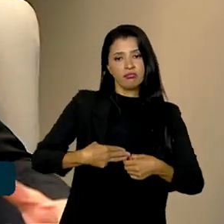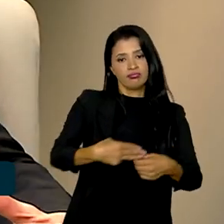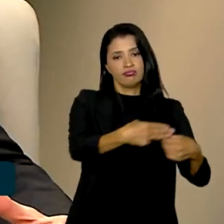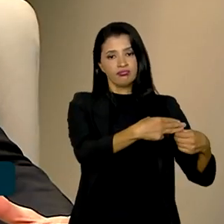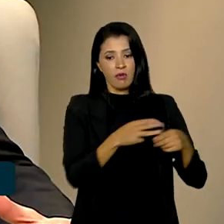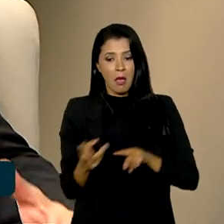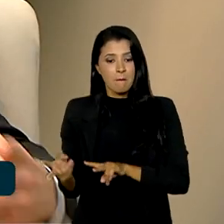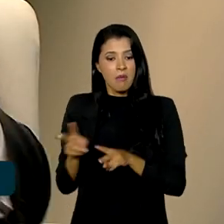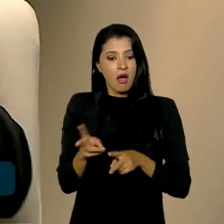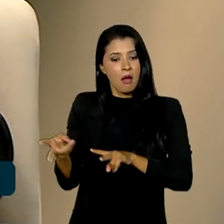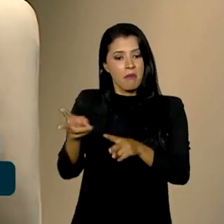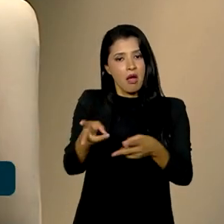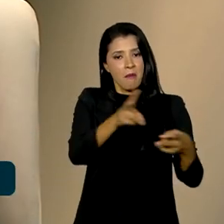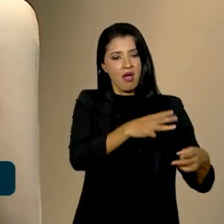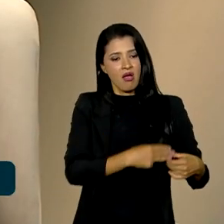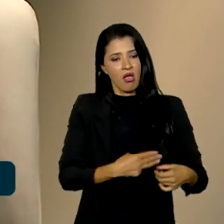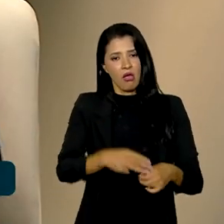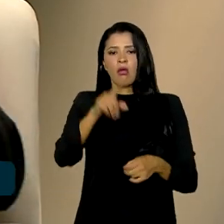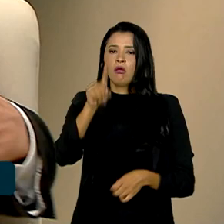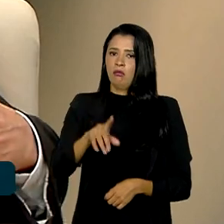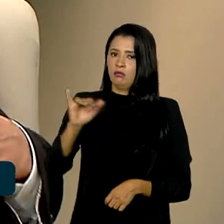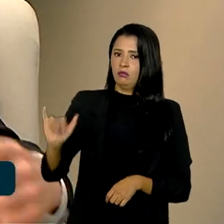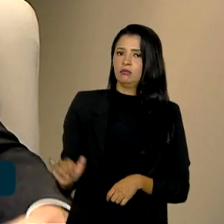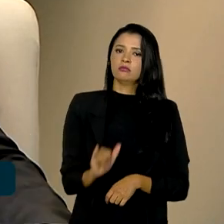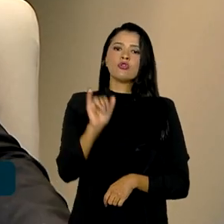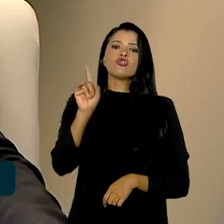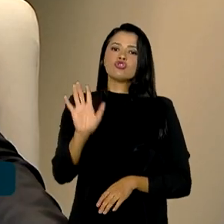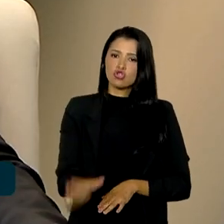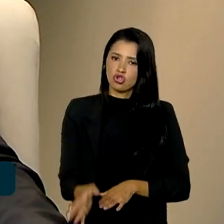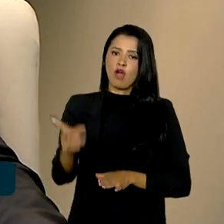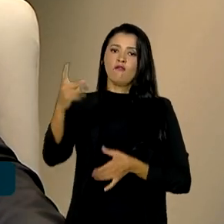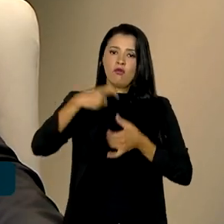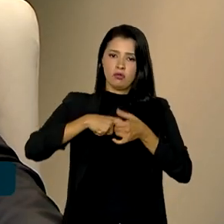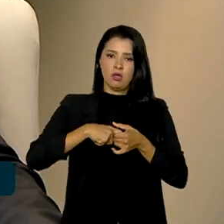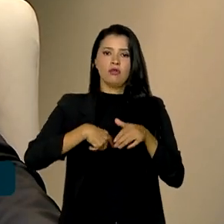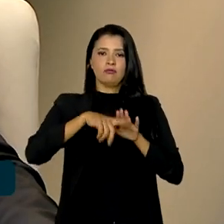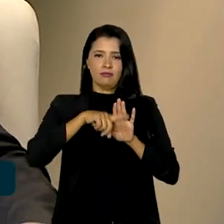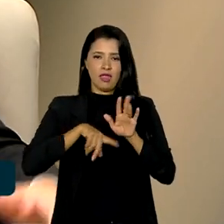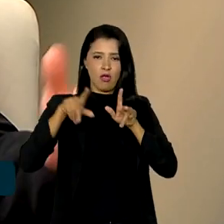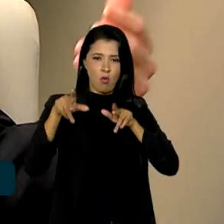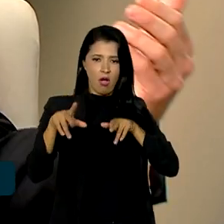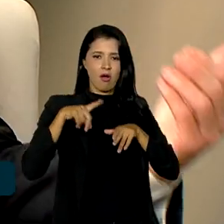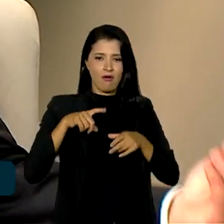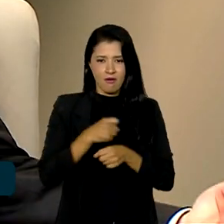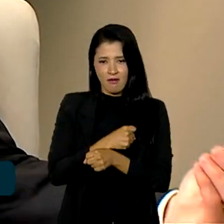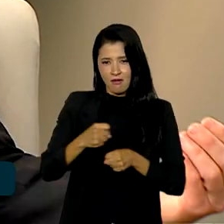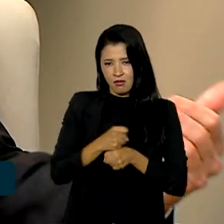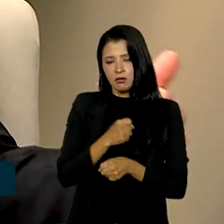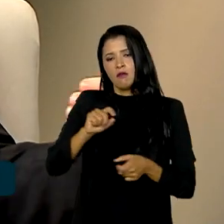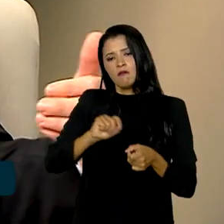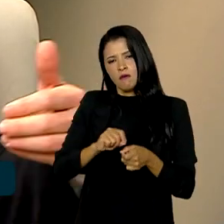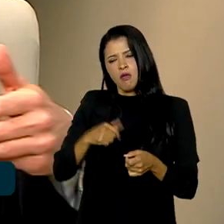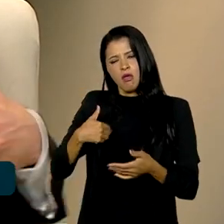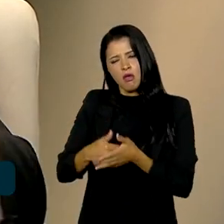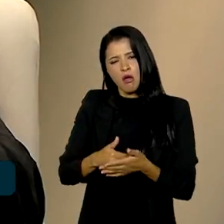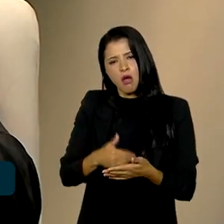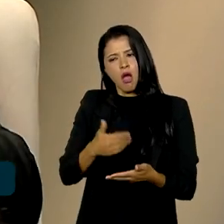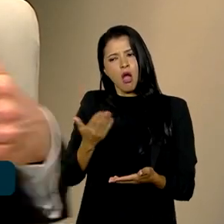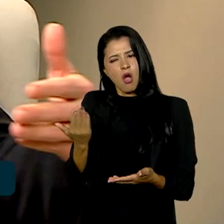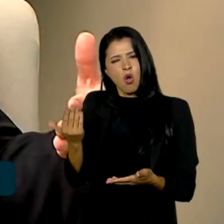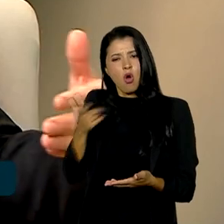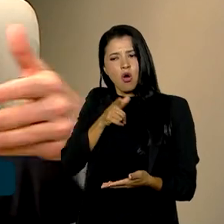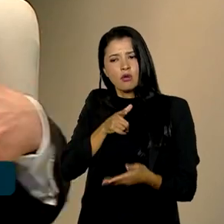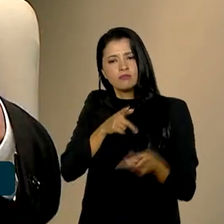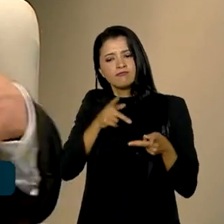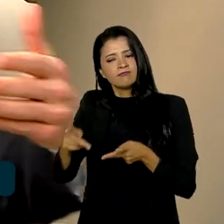algo muito importante. A gente já está voltando um pouco com essa agenda esse ano. Inclusive, fizemos recentemente...